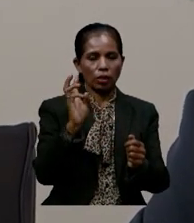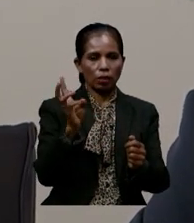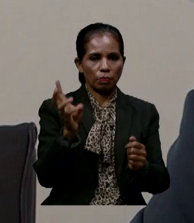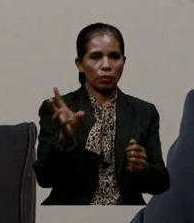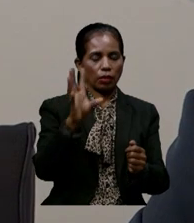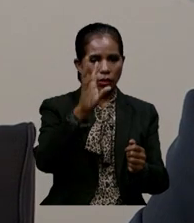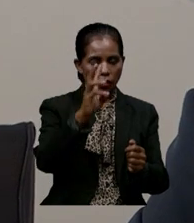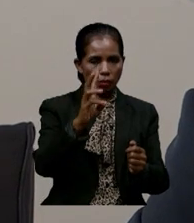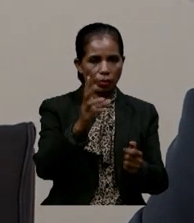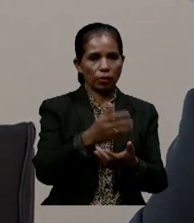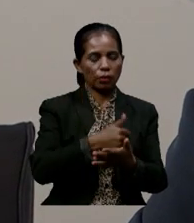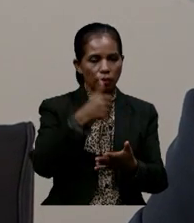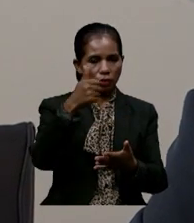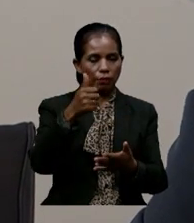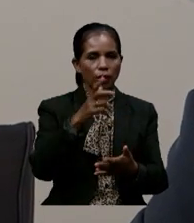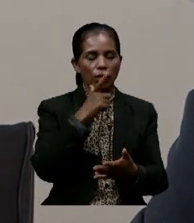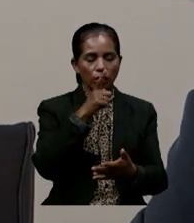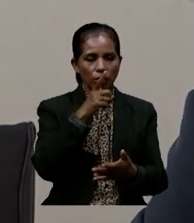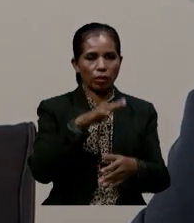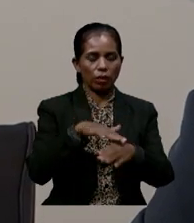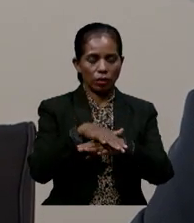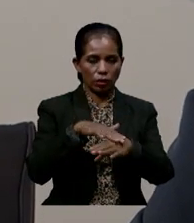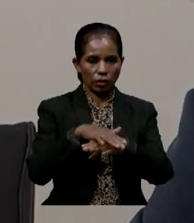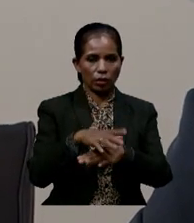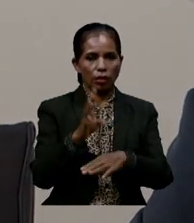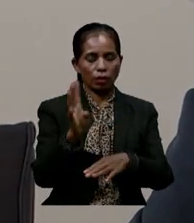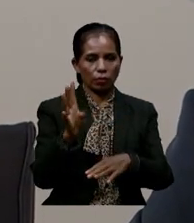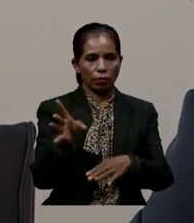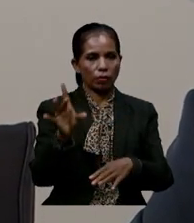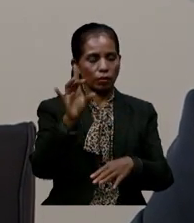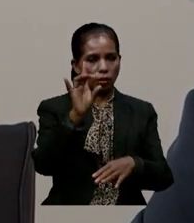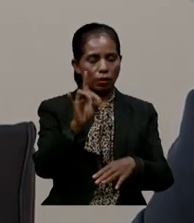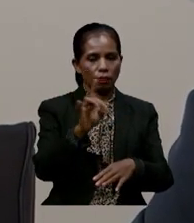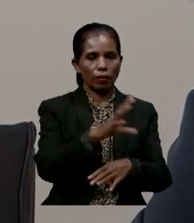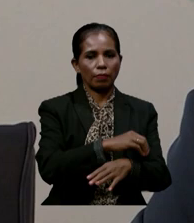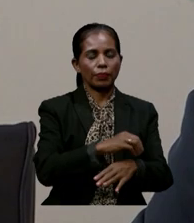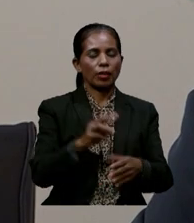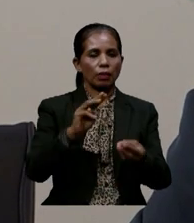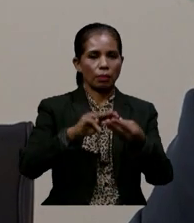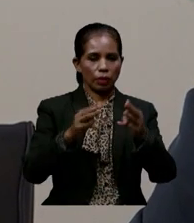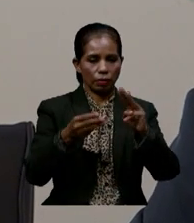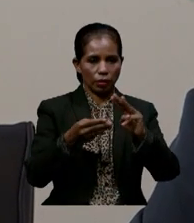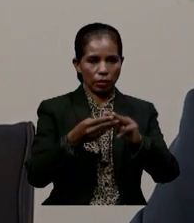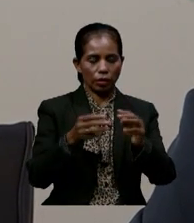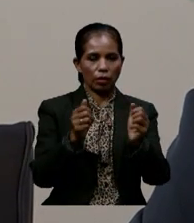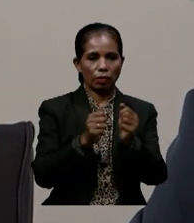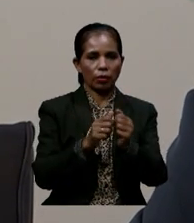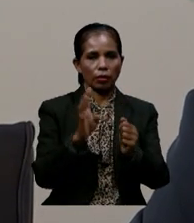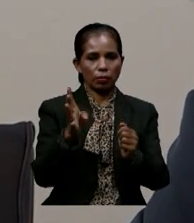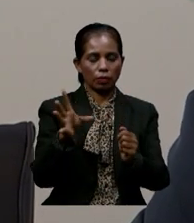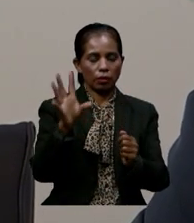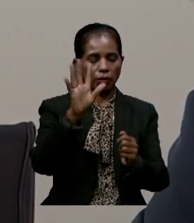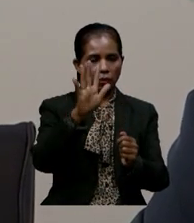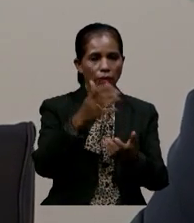passa. Língua inglesa, e 48 candidatos, na passa. Matemática e a 45 candidatos